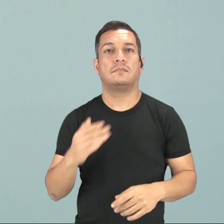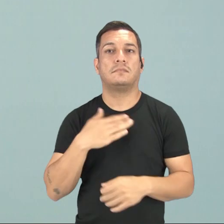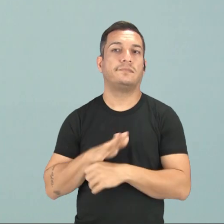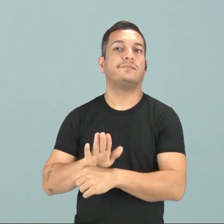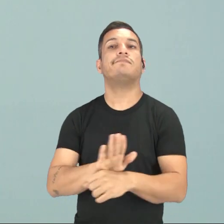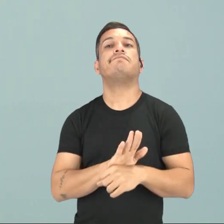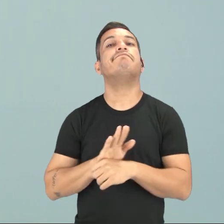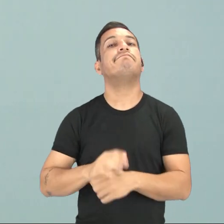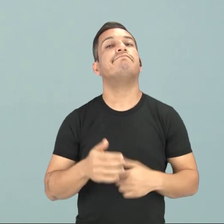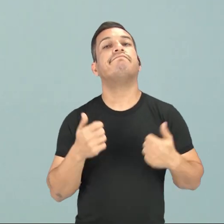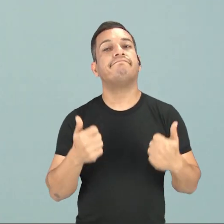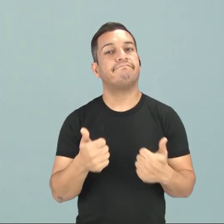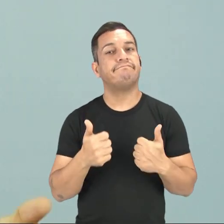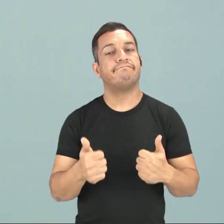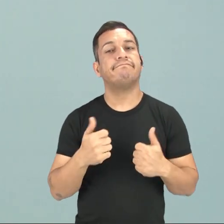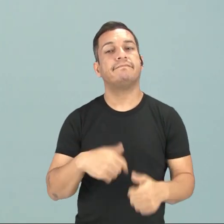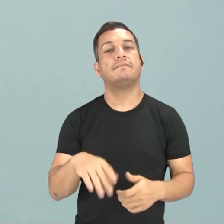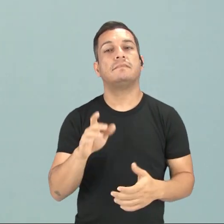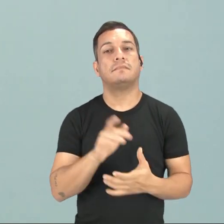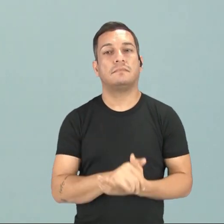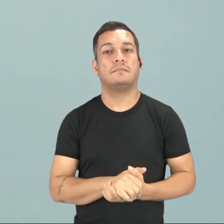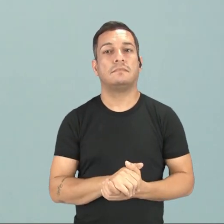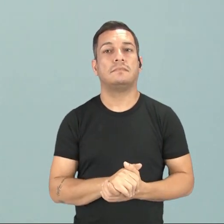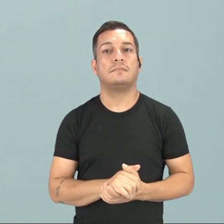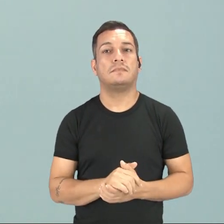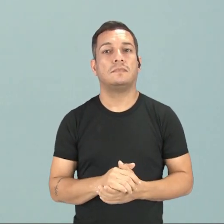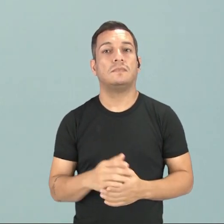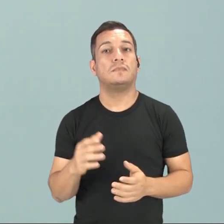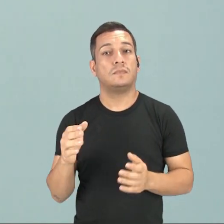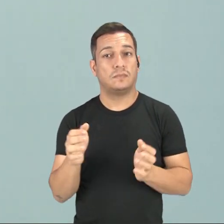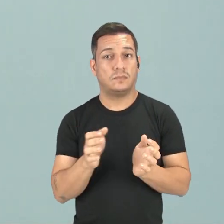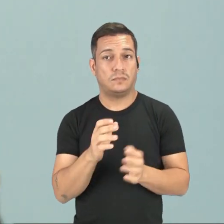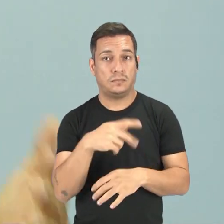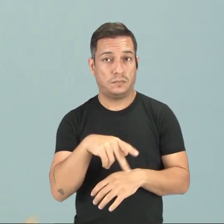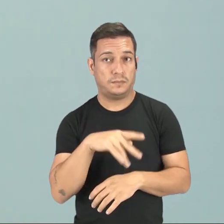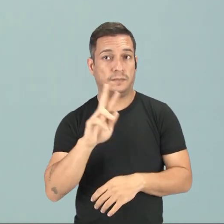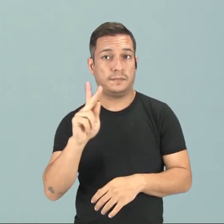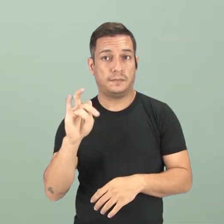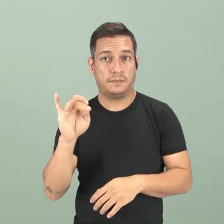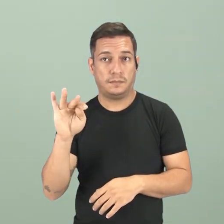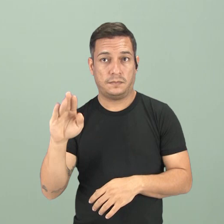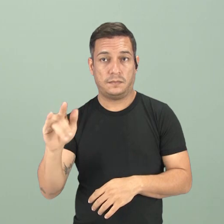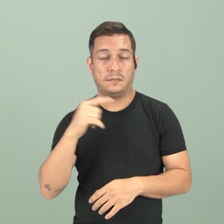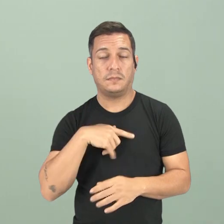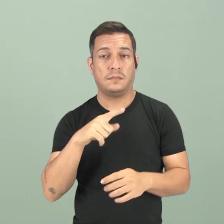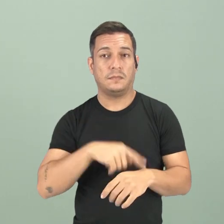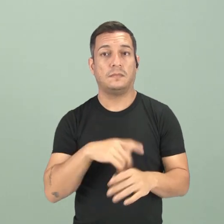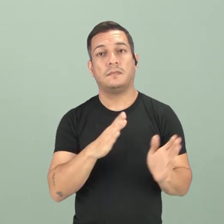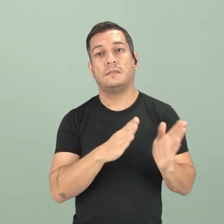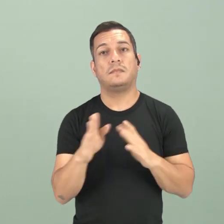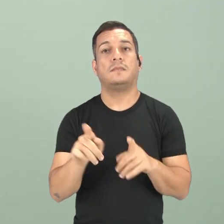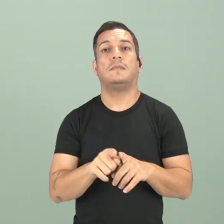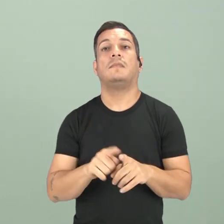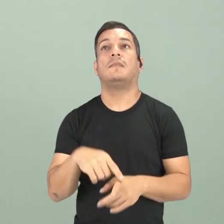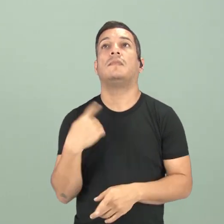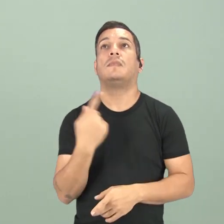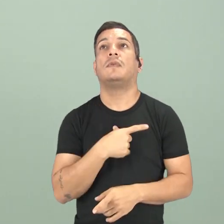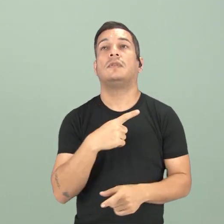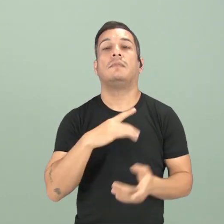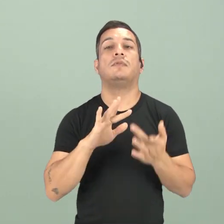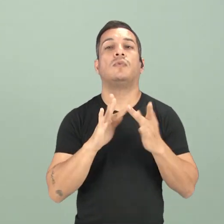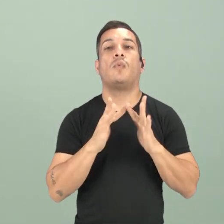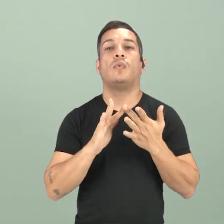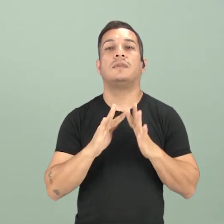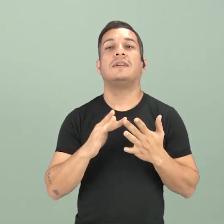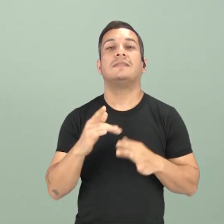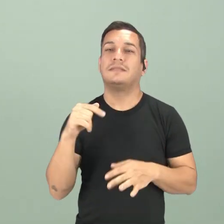contribuição fantástica aí para os nossos irmãos haitianos. E aí foi nesse período, inclusive, que muitos de nós tivemos o contato